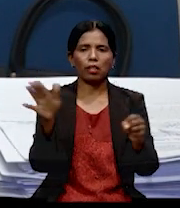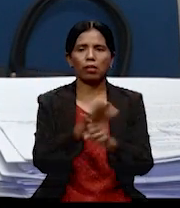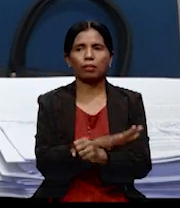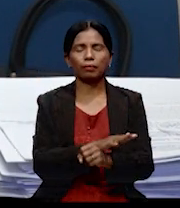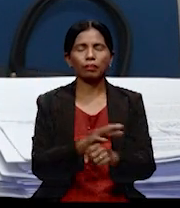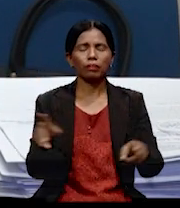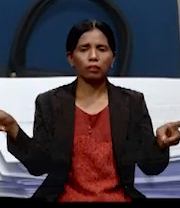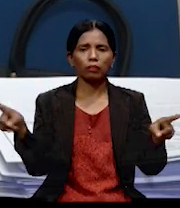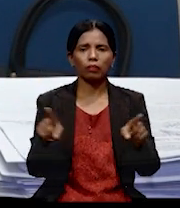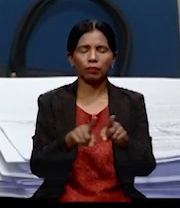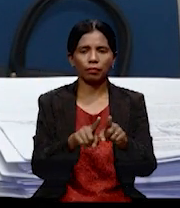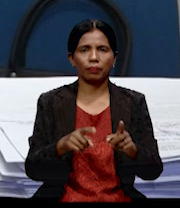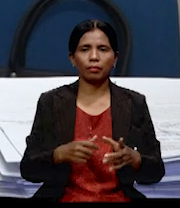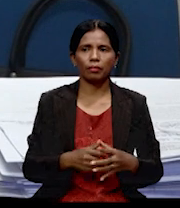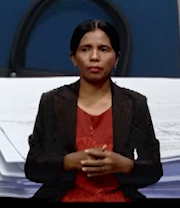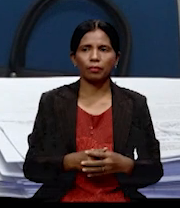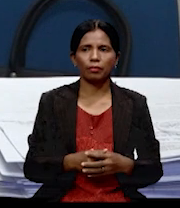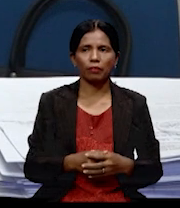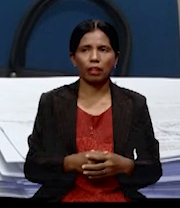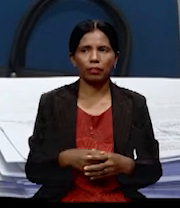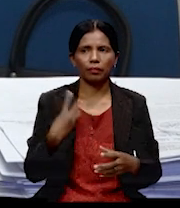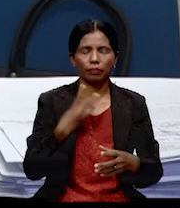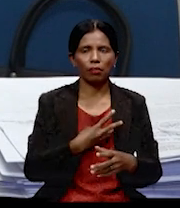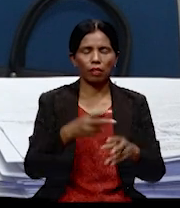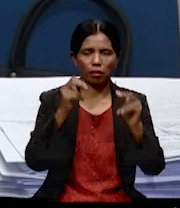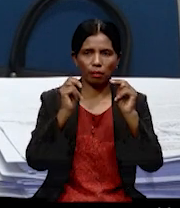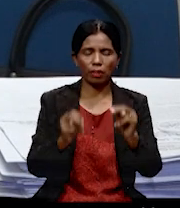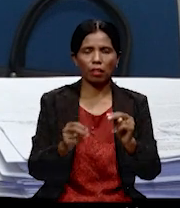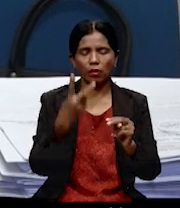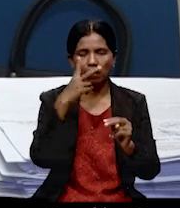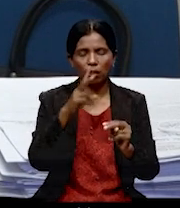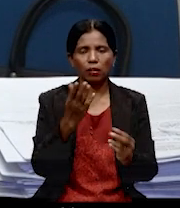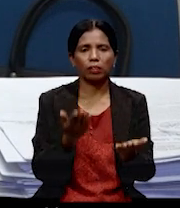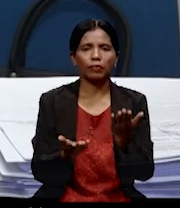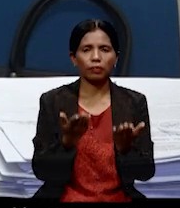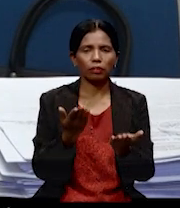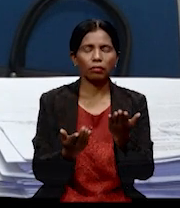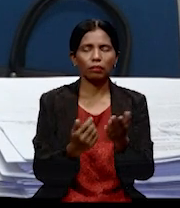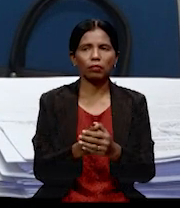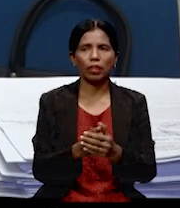hanesa buat idane be ita presija atu tetu. Numero alunus